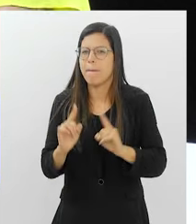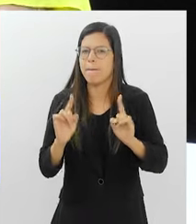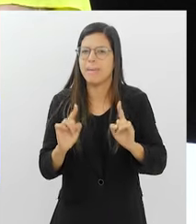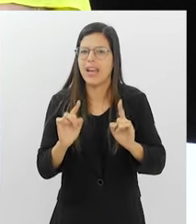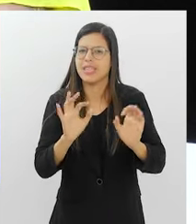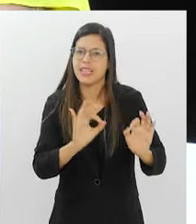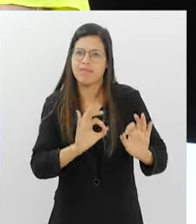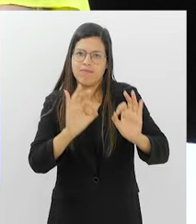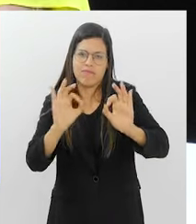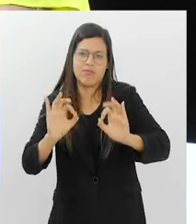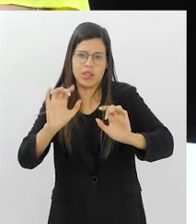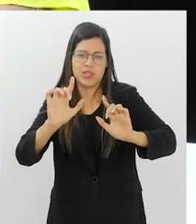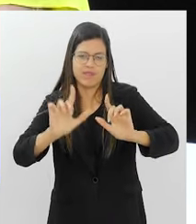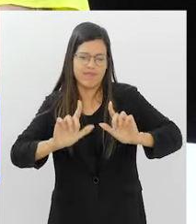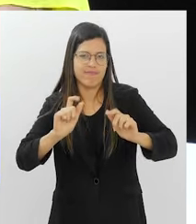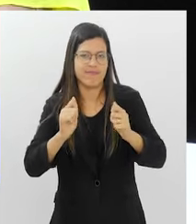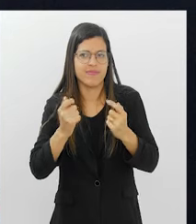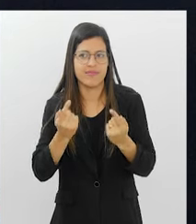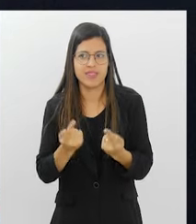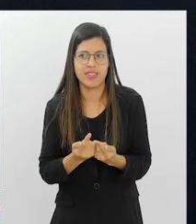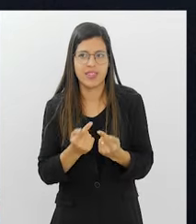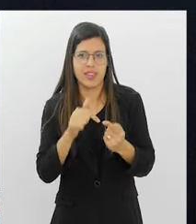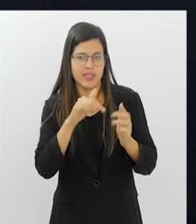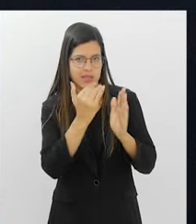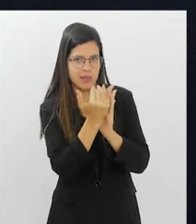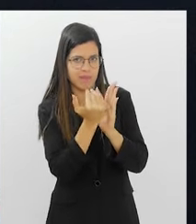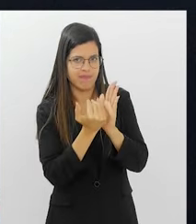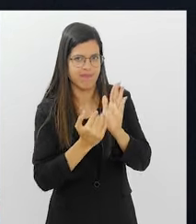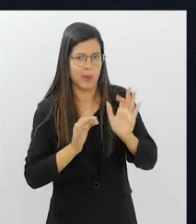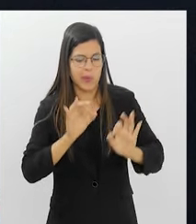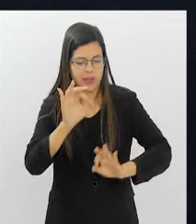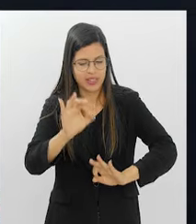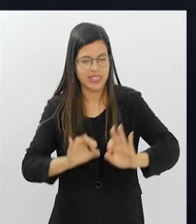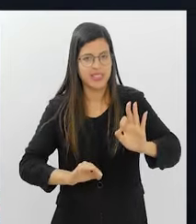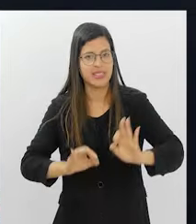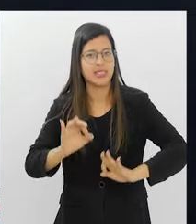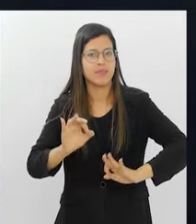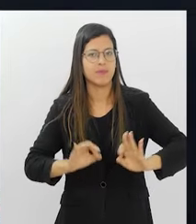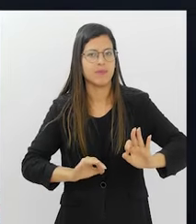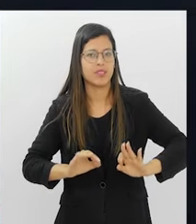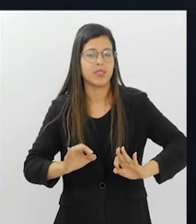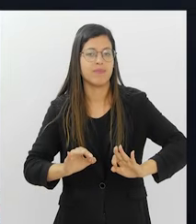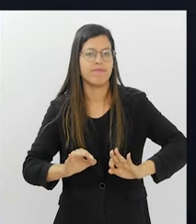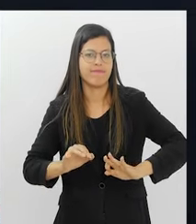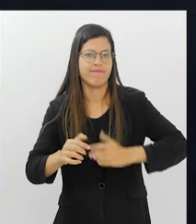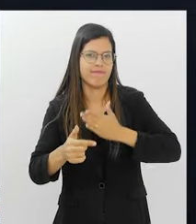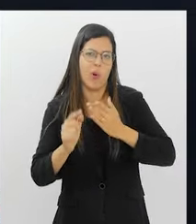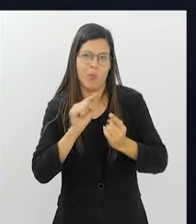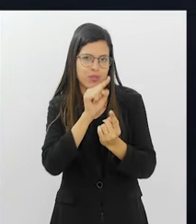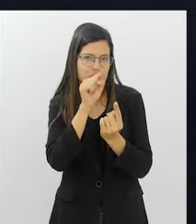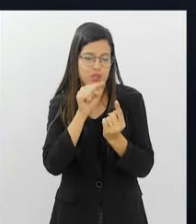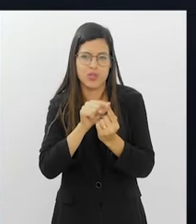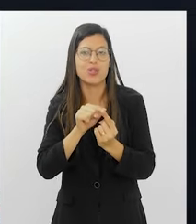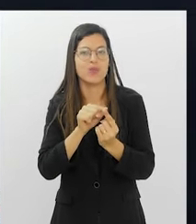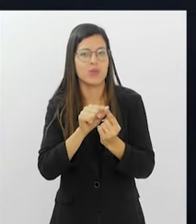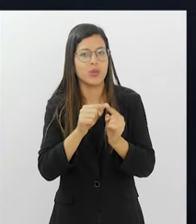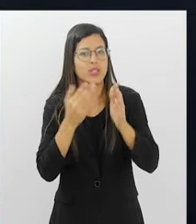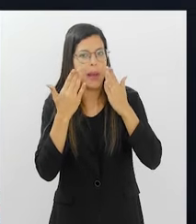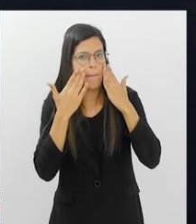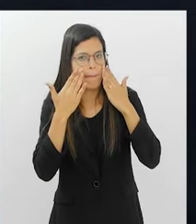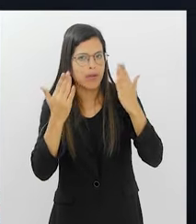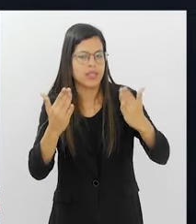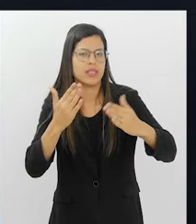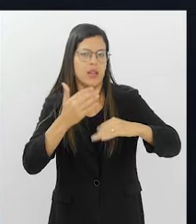assistem a TV alerge Então esse programa que nós Montamos aqui ele é um programa que tem essa função de